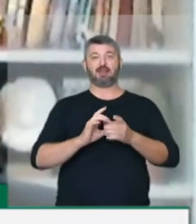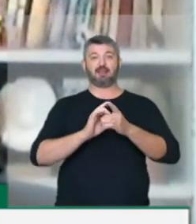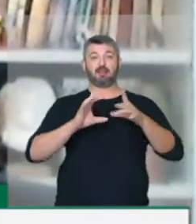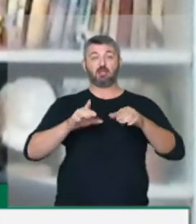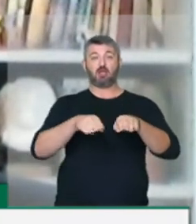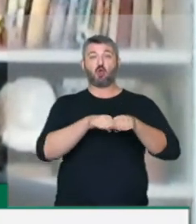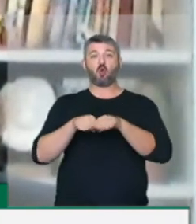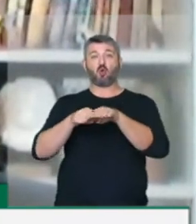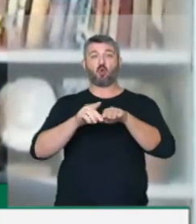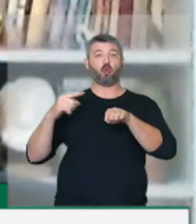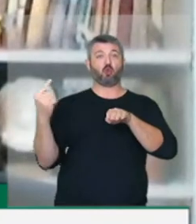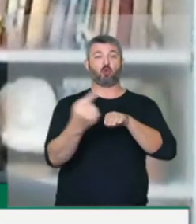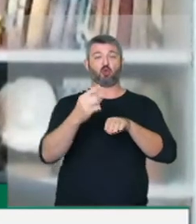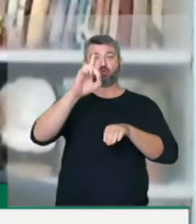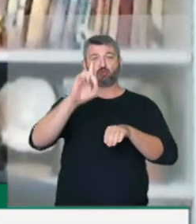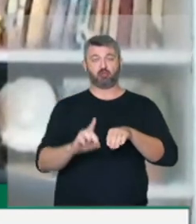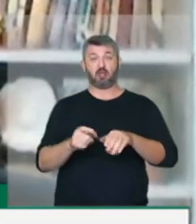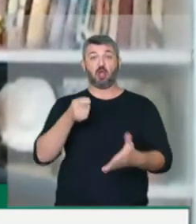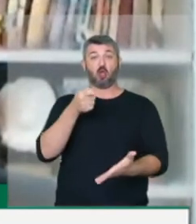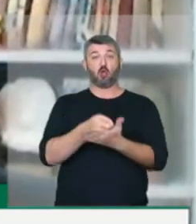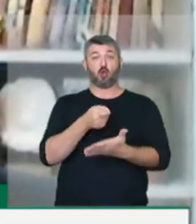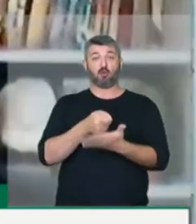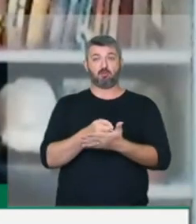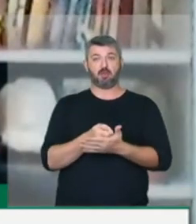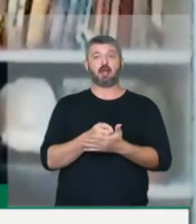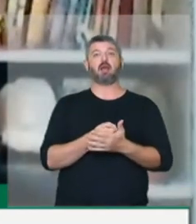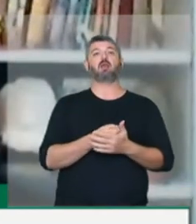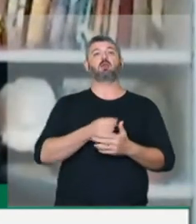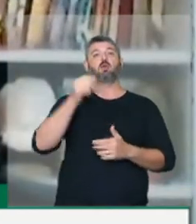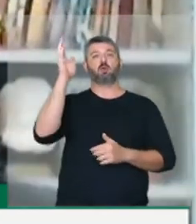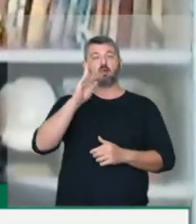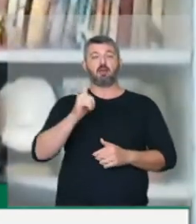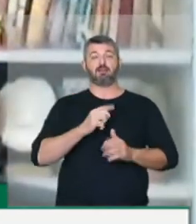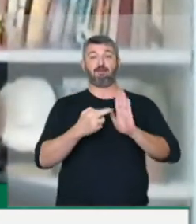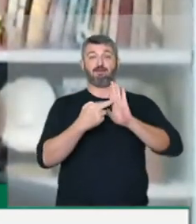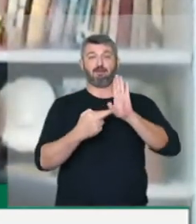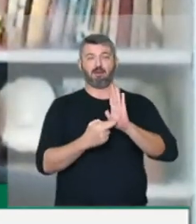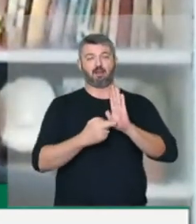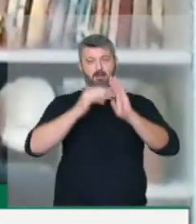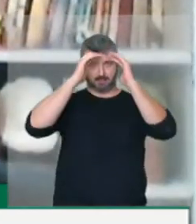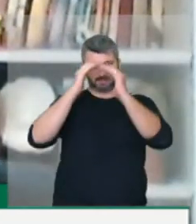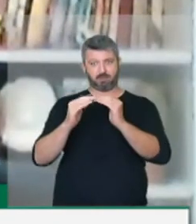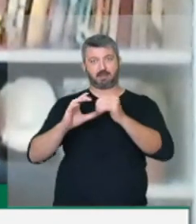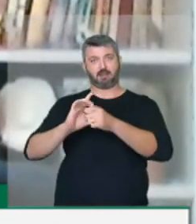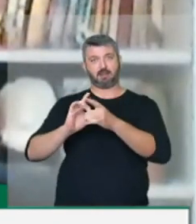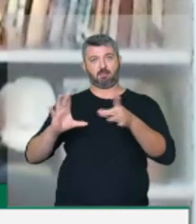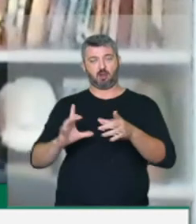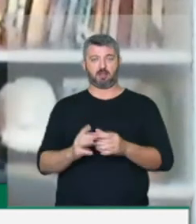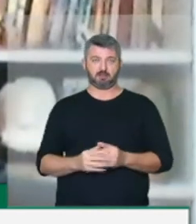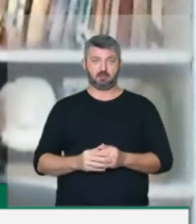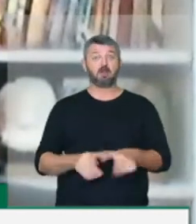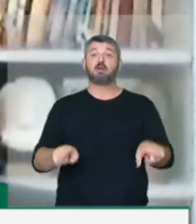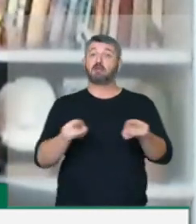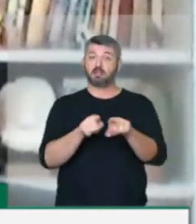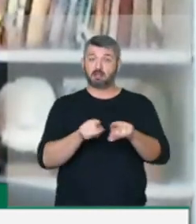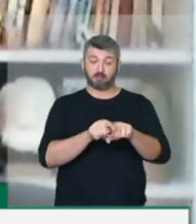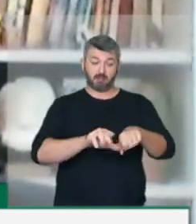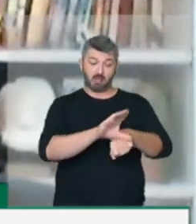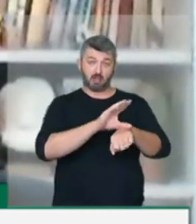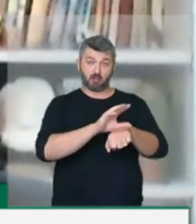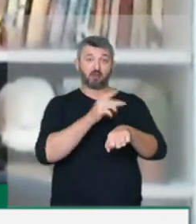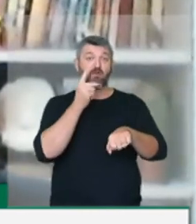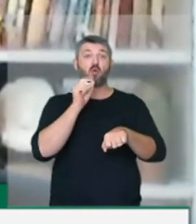Direito, consagra a obrigatoriedade do país ser regido por normas democráticas. Da mesma forma, a Constituição